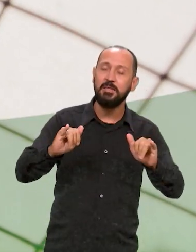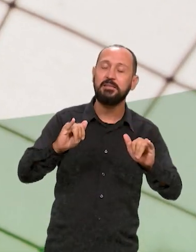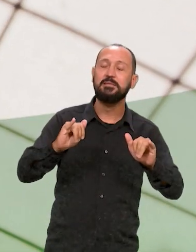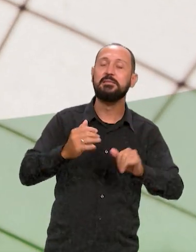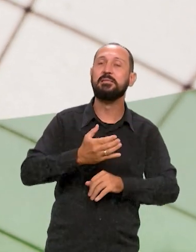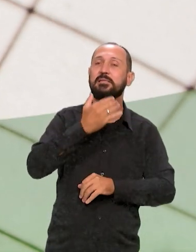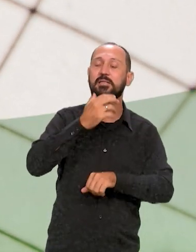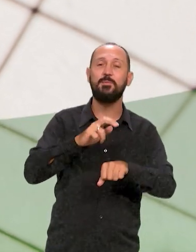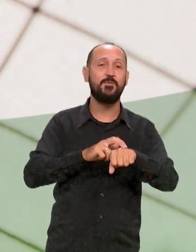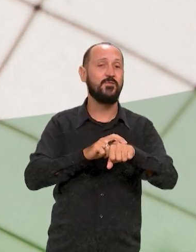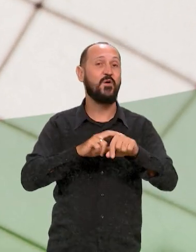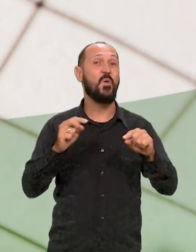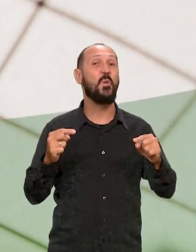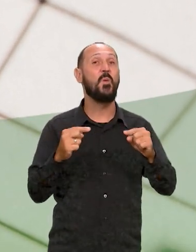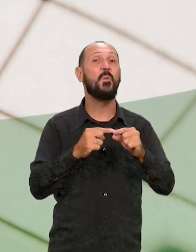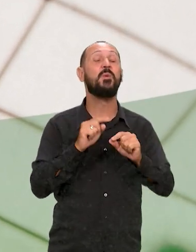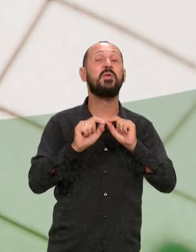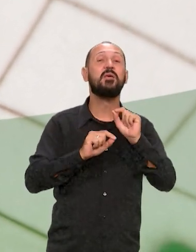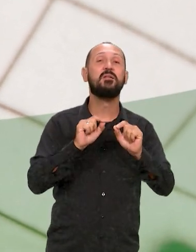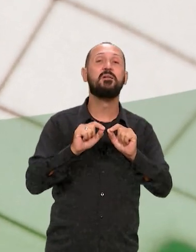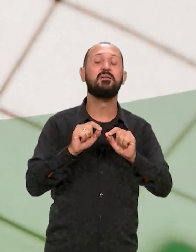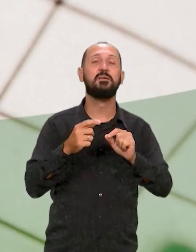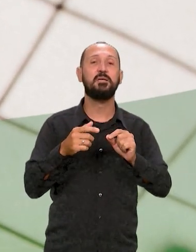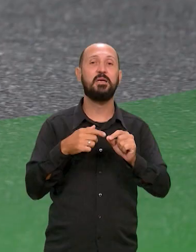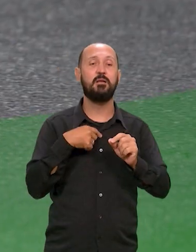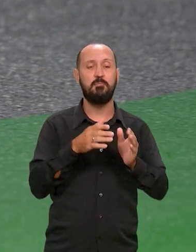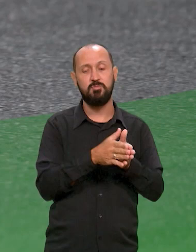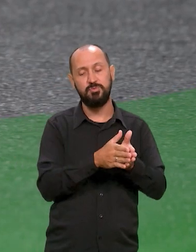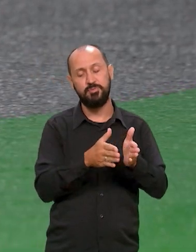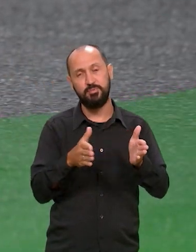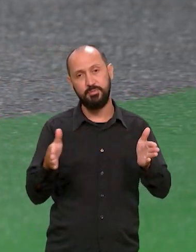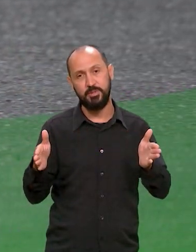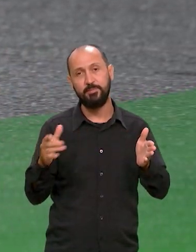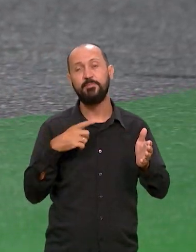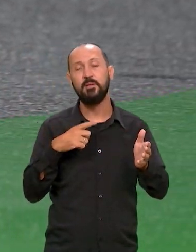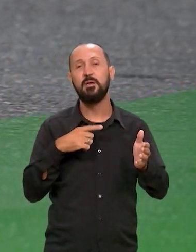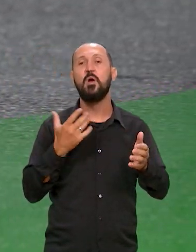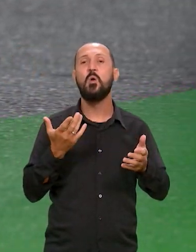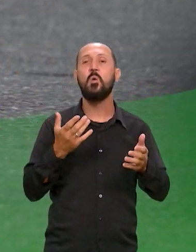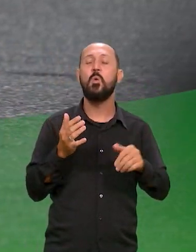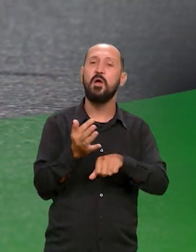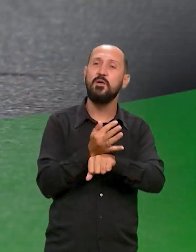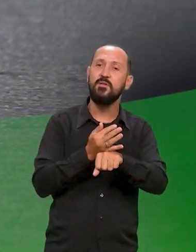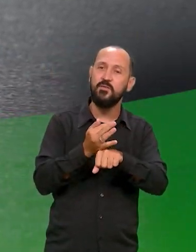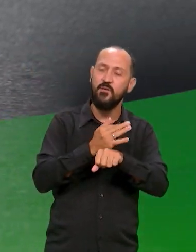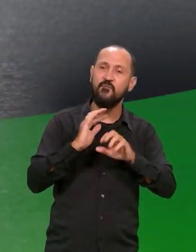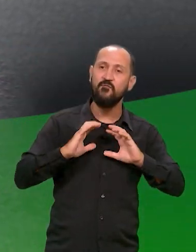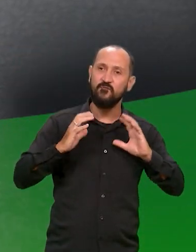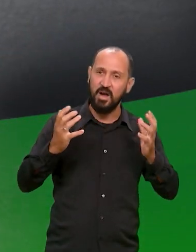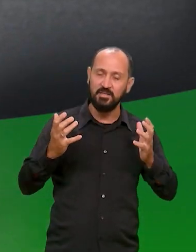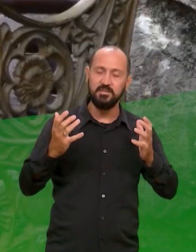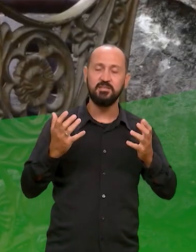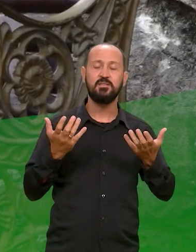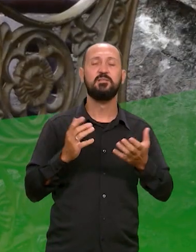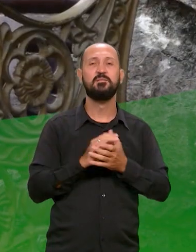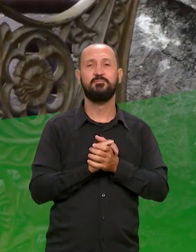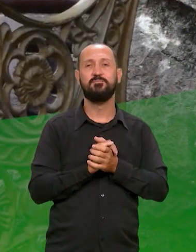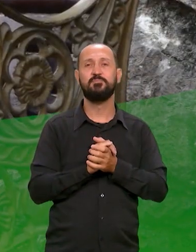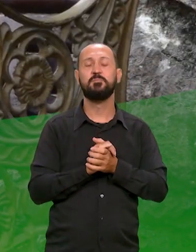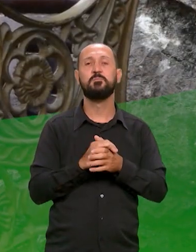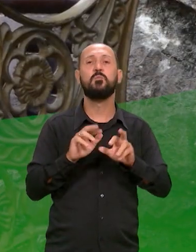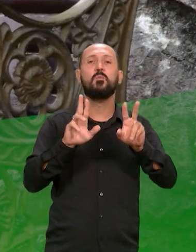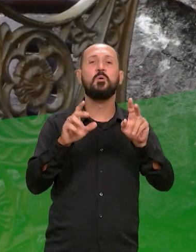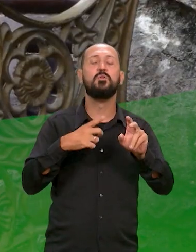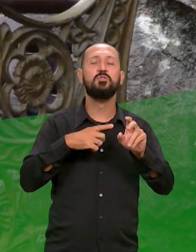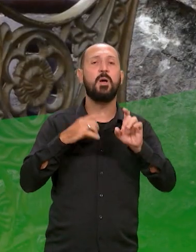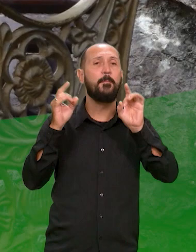A campanha Dezembro Verde está relacionada ao fato de que neste período, com as férias e festas de